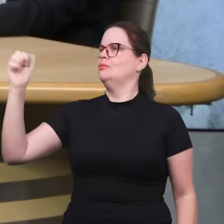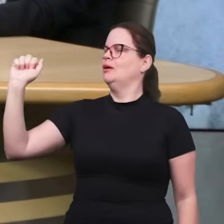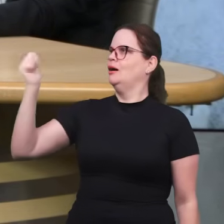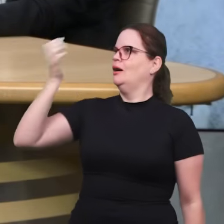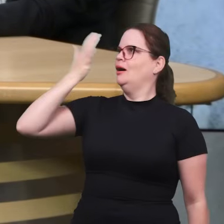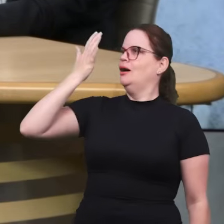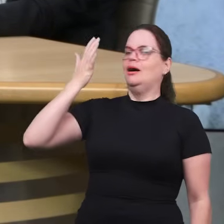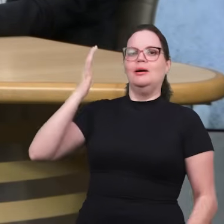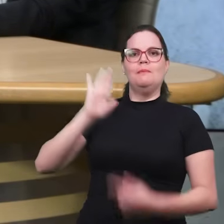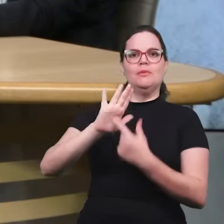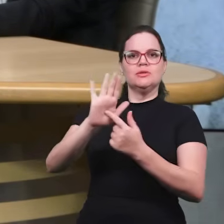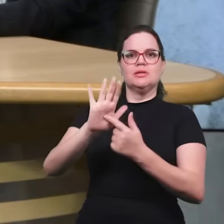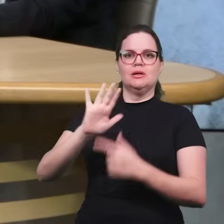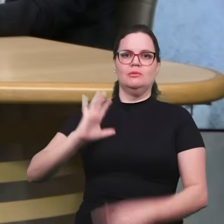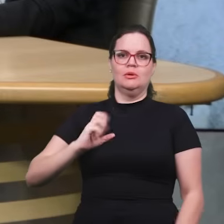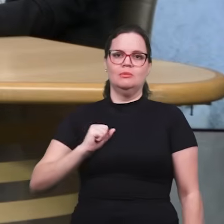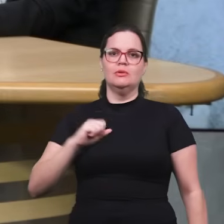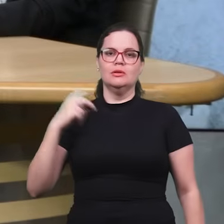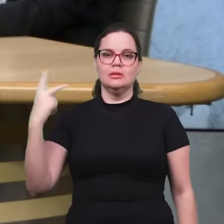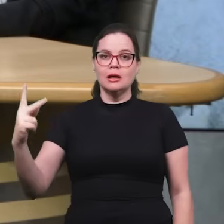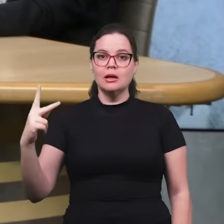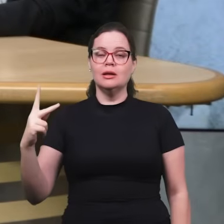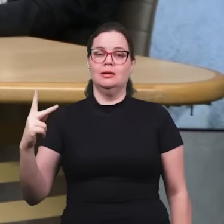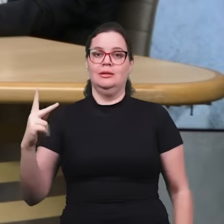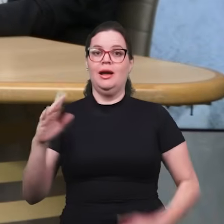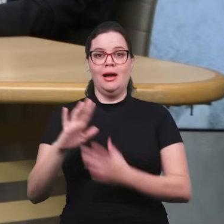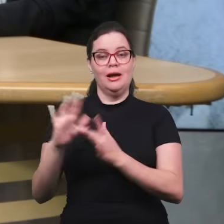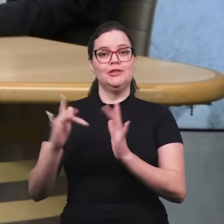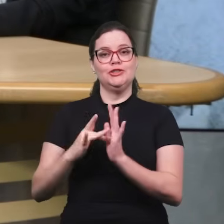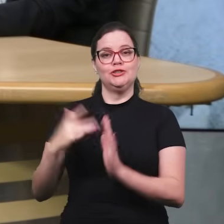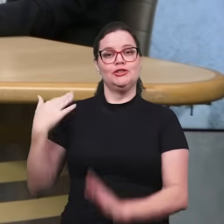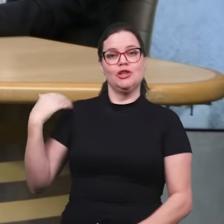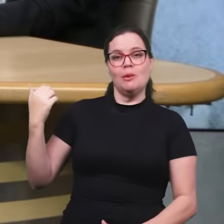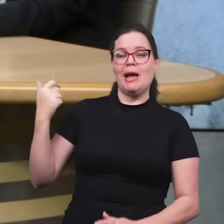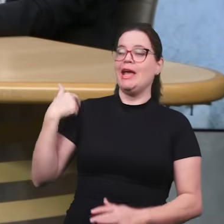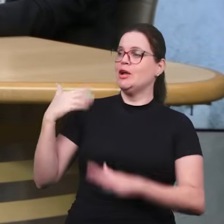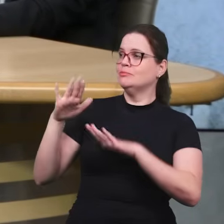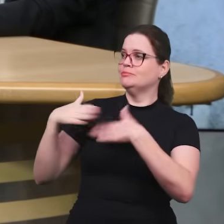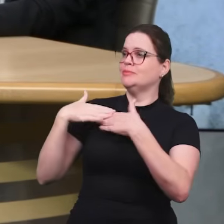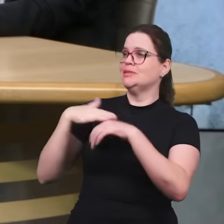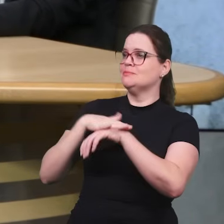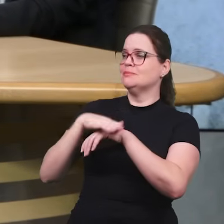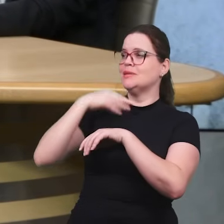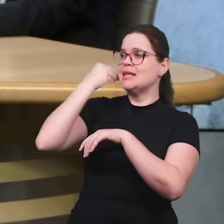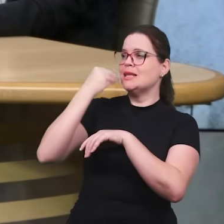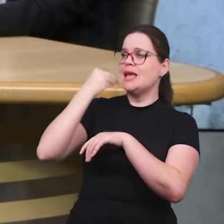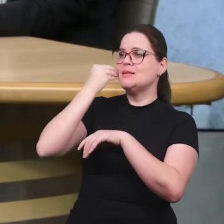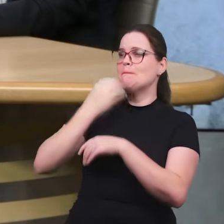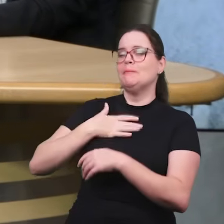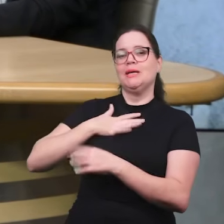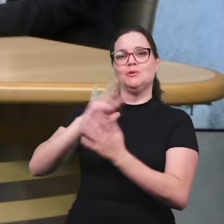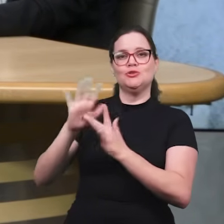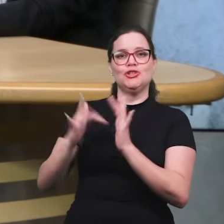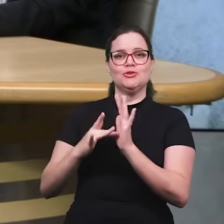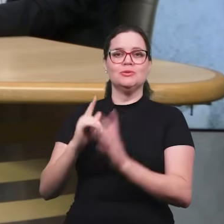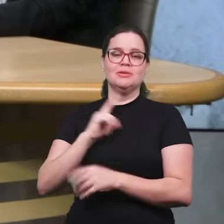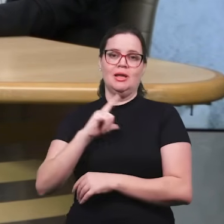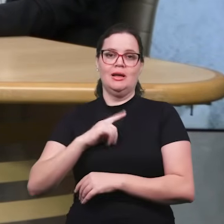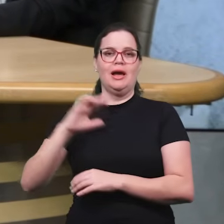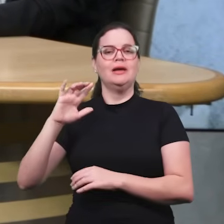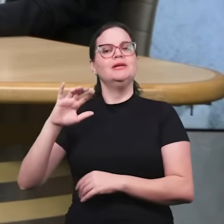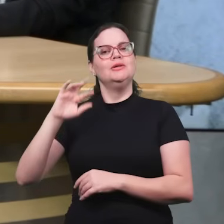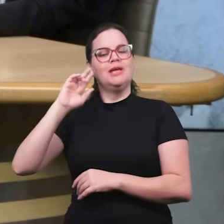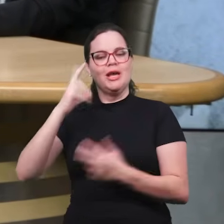revelar o amor dele. E aí o Senhor Jesus vem ao nosso encontro e ali começa um diálogo. Aí nós começamos a viver as primeiras experiências. Ali o Senhor